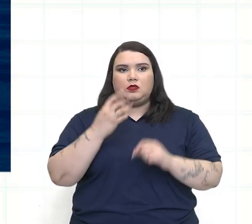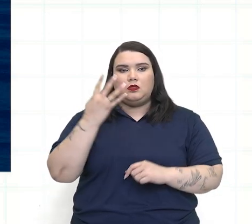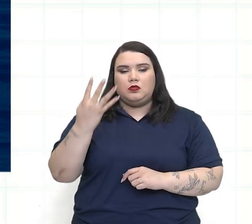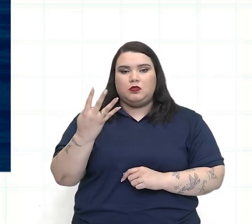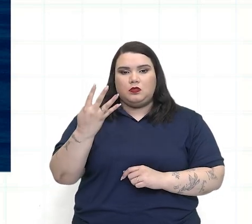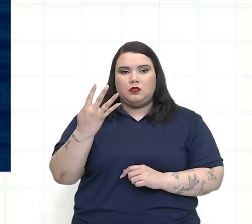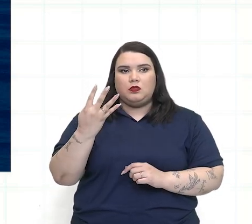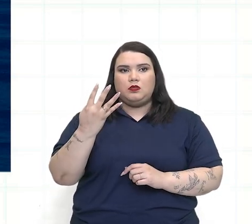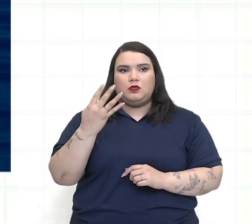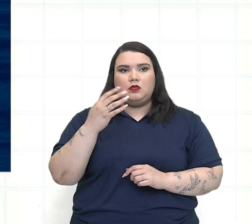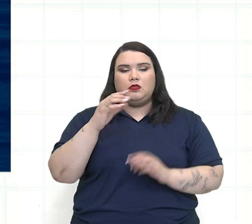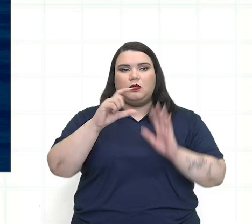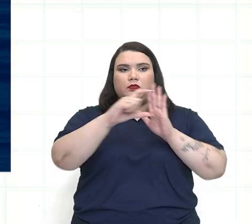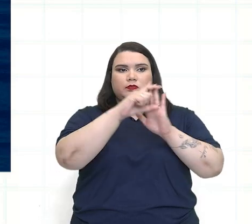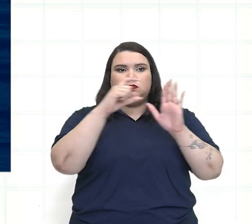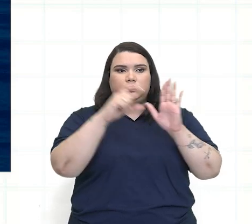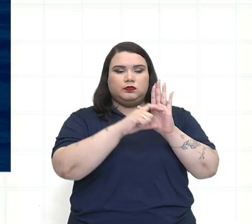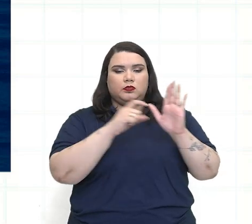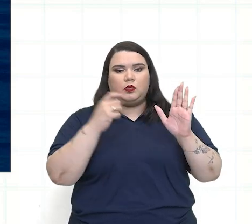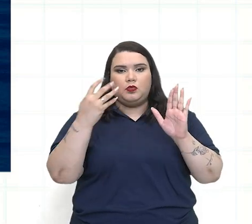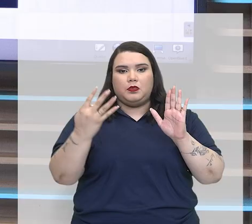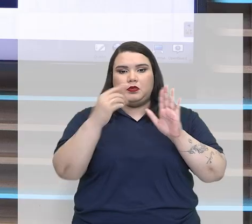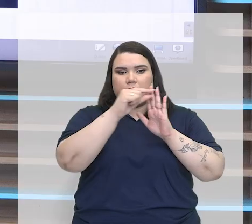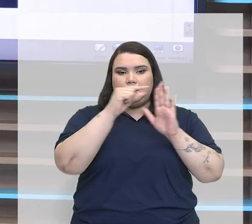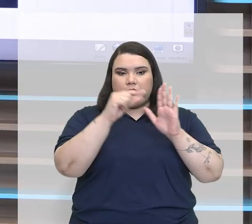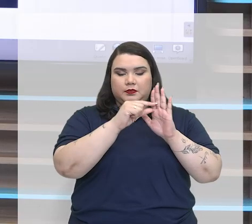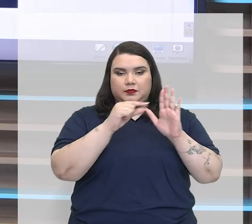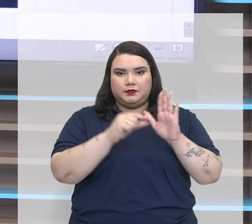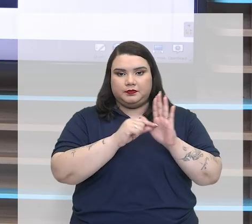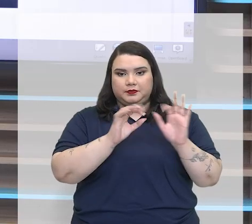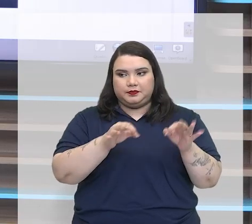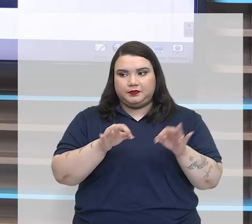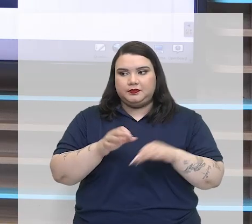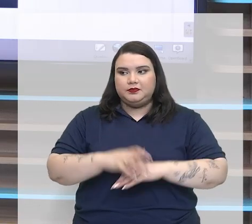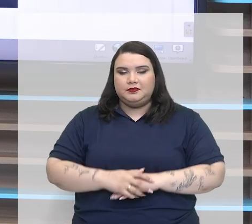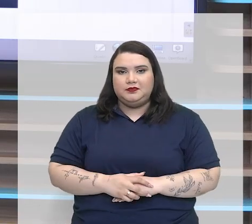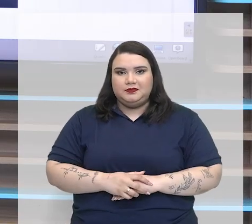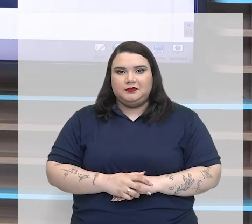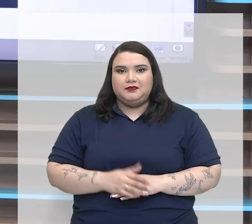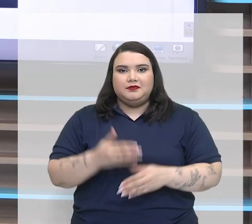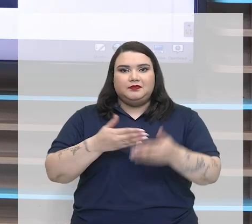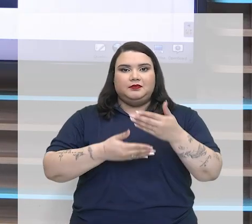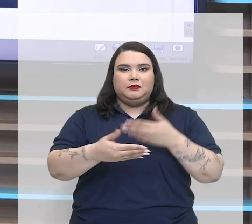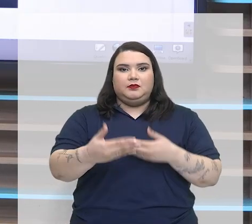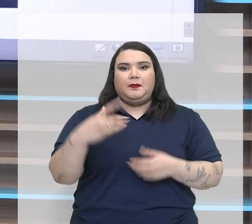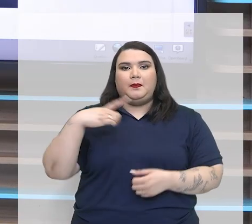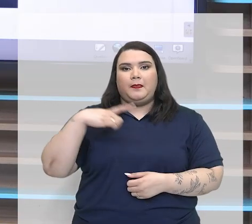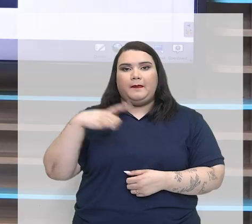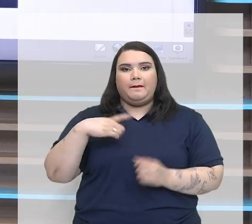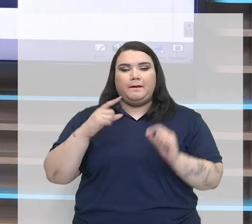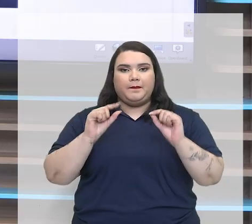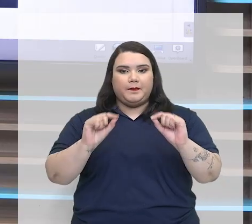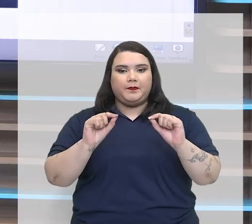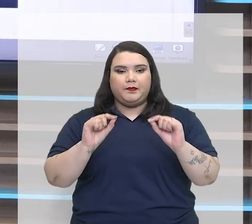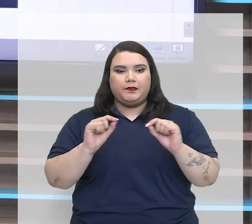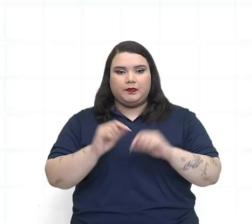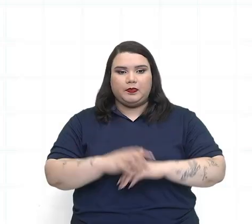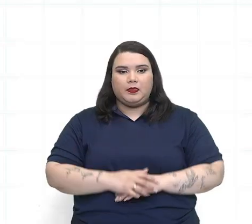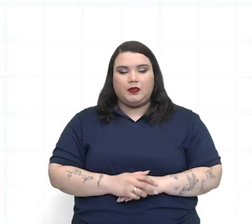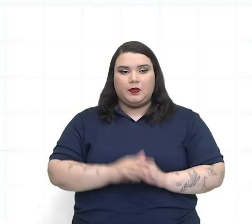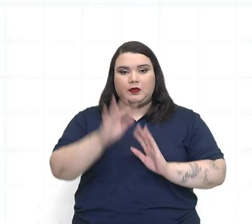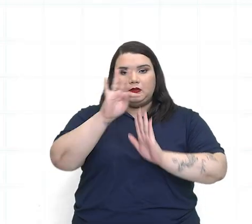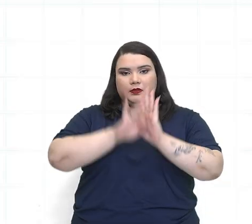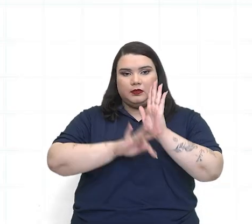4 estrofes com 4 versos cada. Seguindo, nós vamos ter, assim como nos